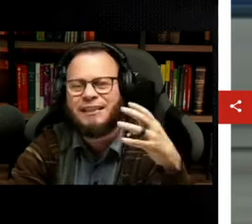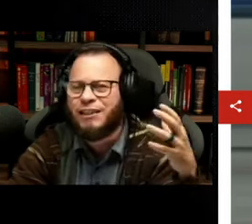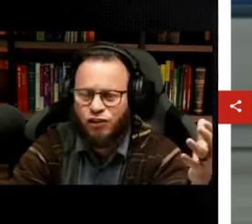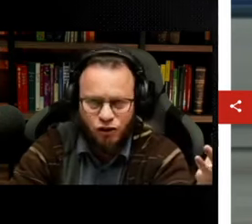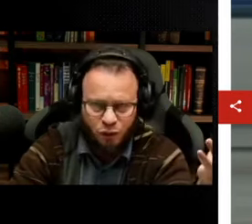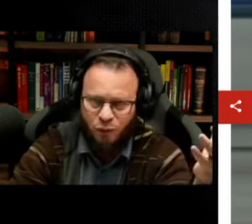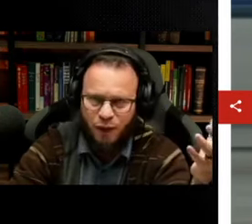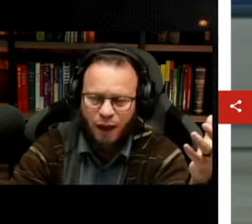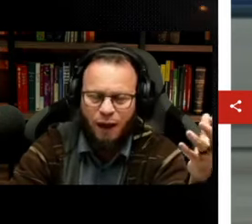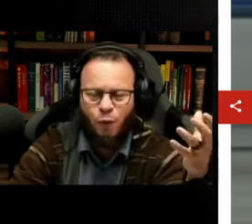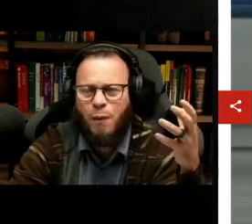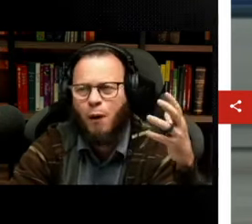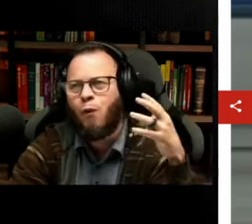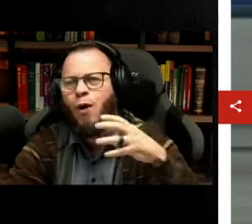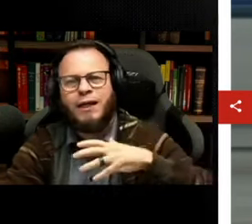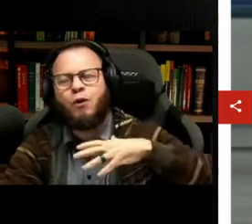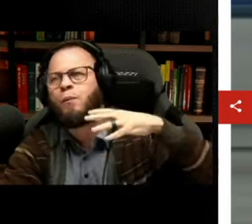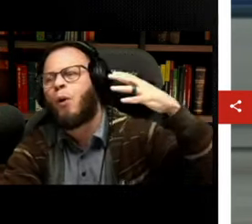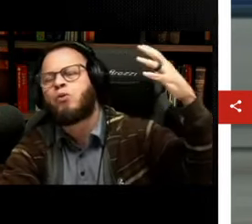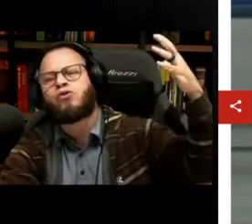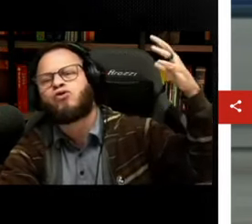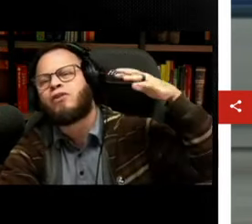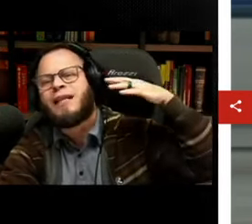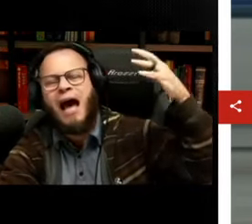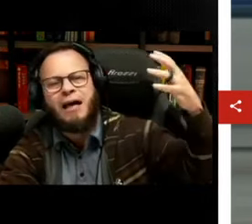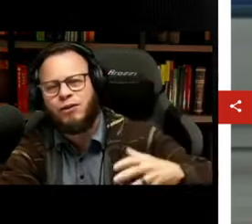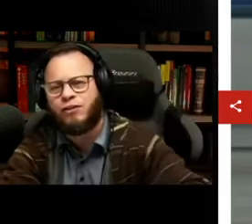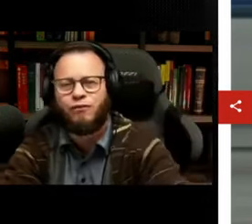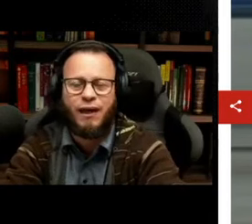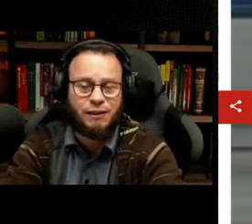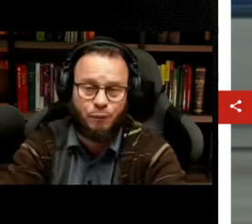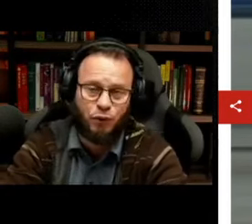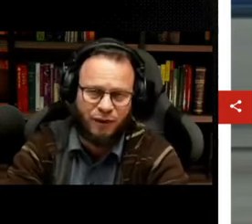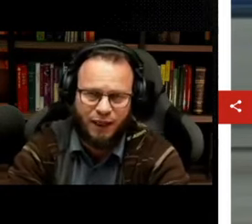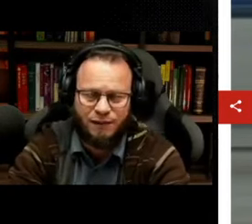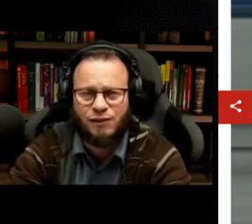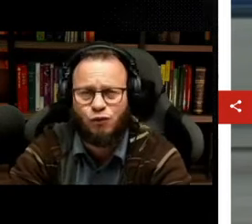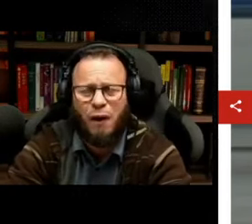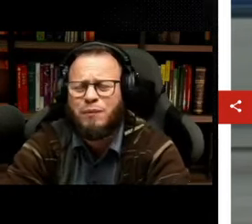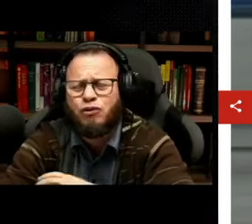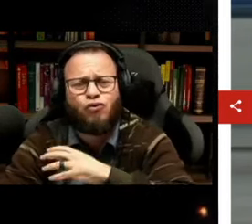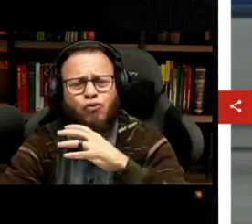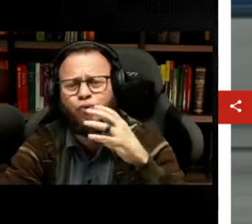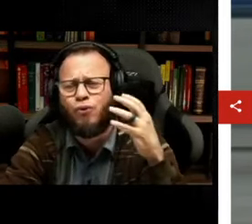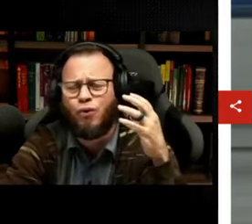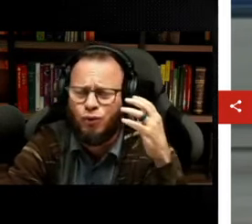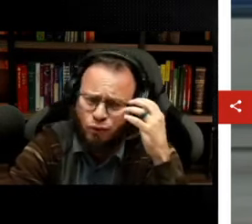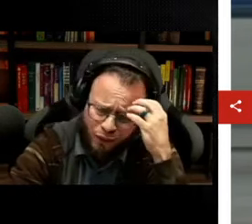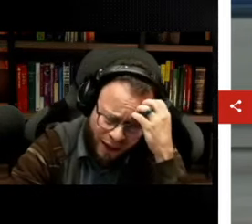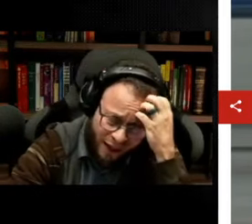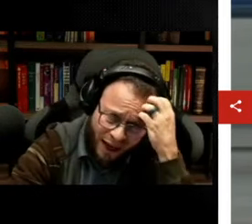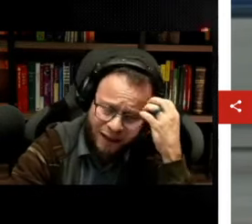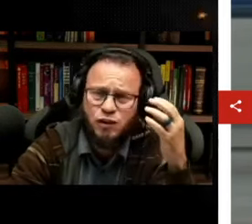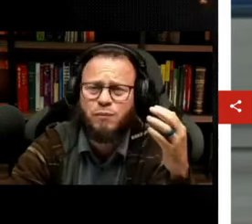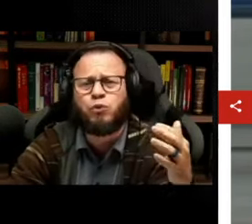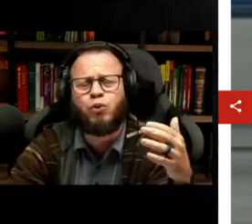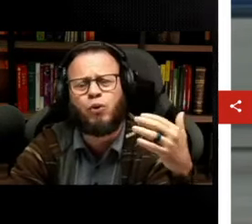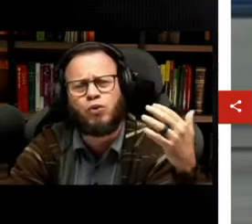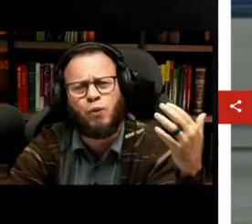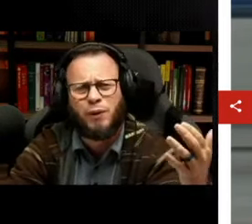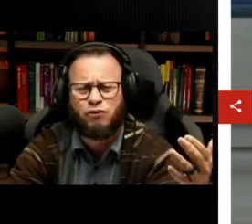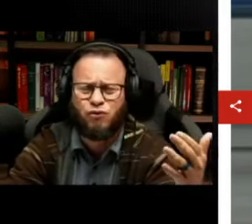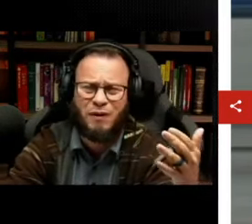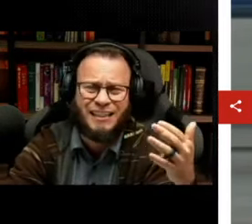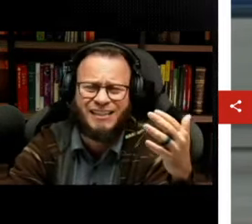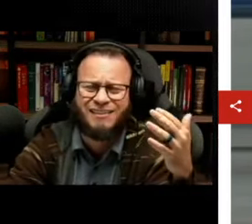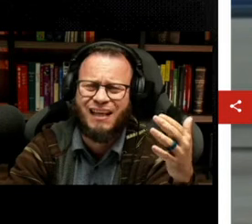nunca existiu que o Bolsonaro estivesse por trás disso. Um absurdo. Esses malucos